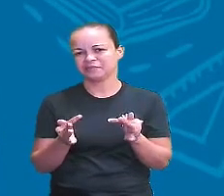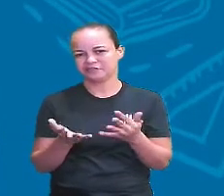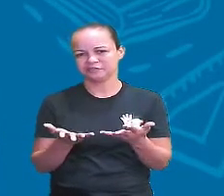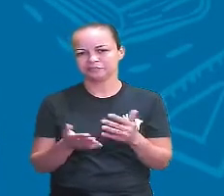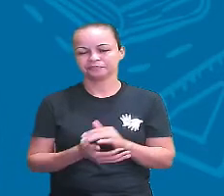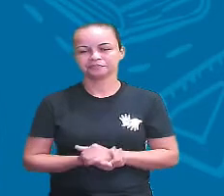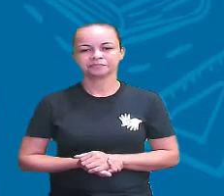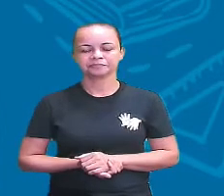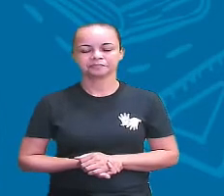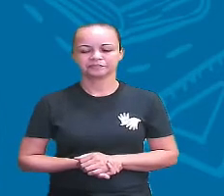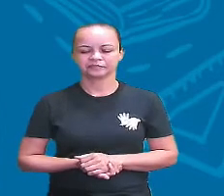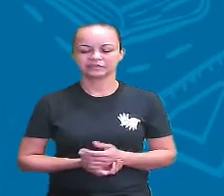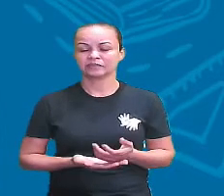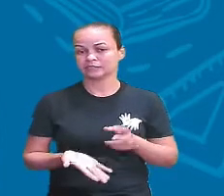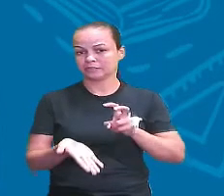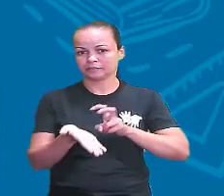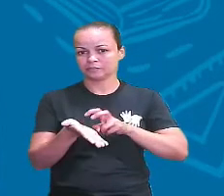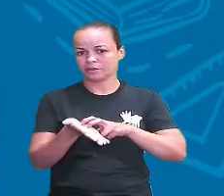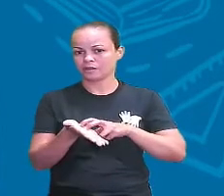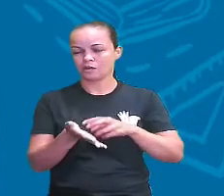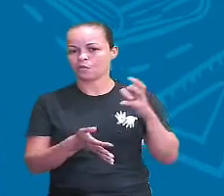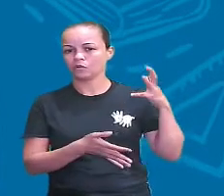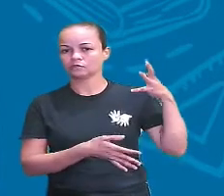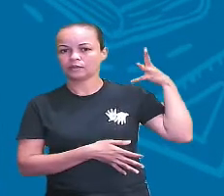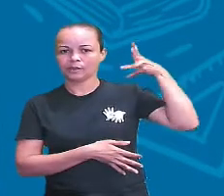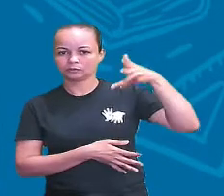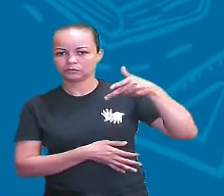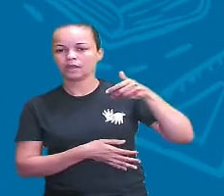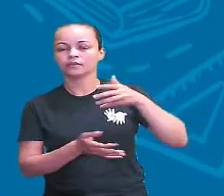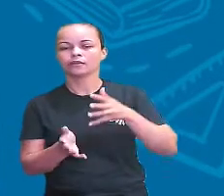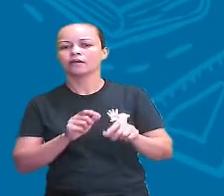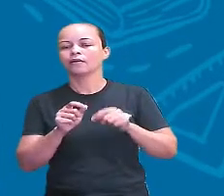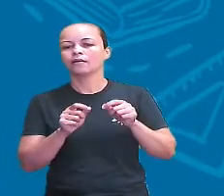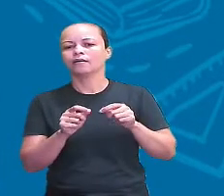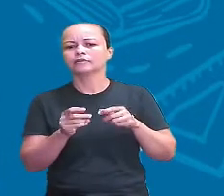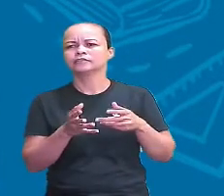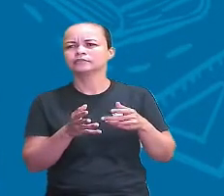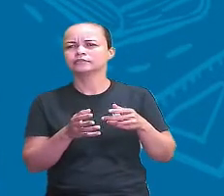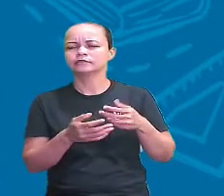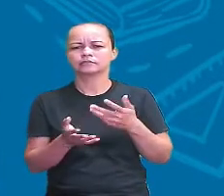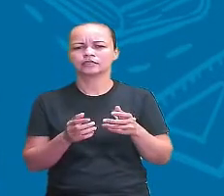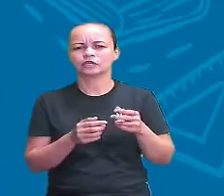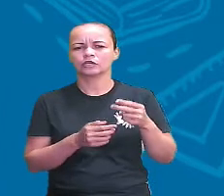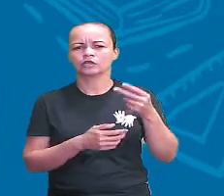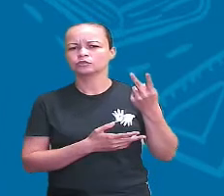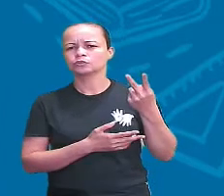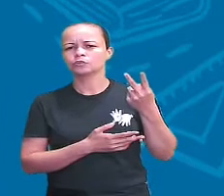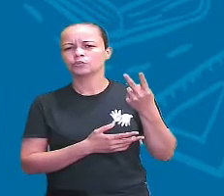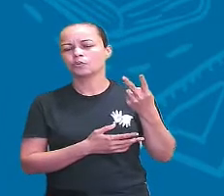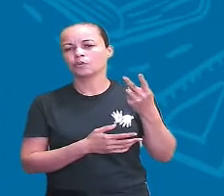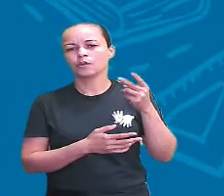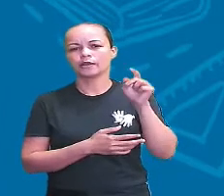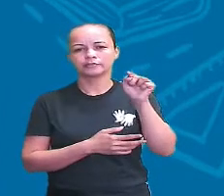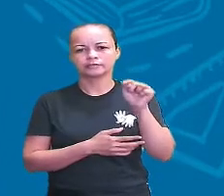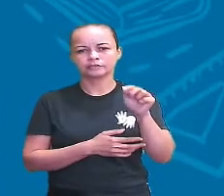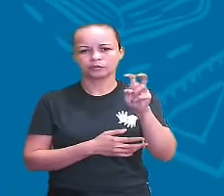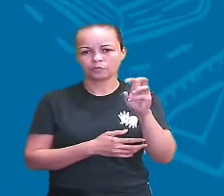prático. Vai dizer que é da manhã, da madrugada nesse caso, coloco o AM. Mas se for 2h50 da tarde, eu vou utilizar o